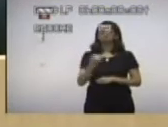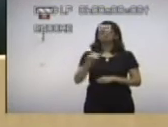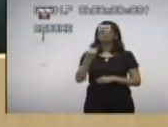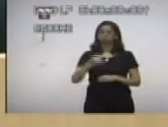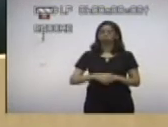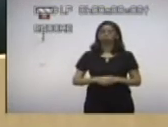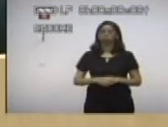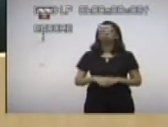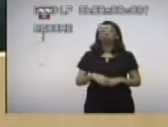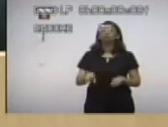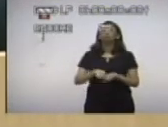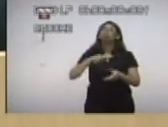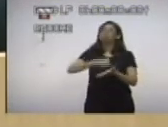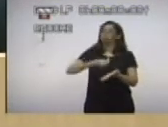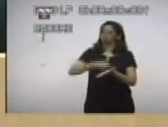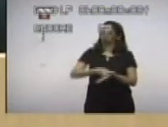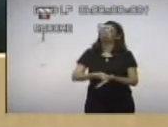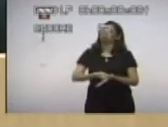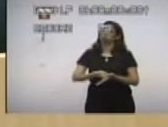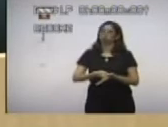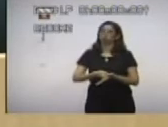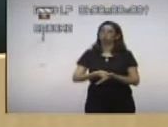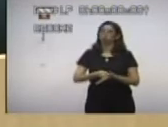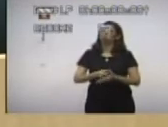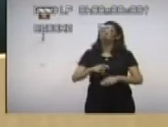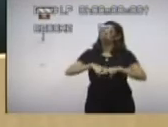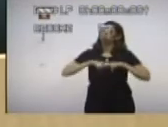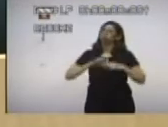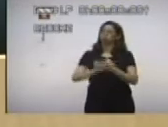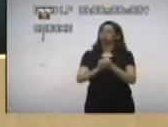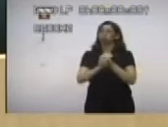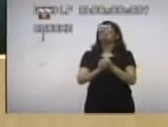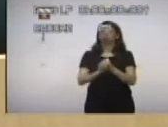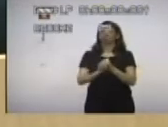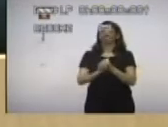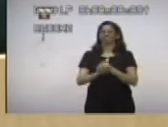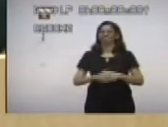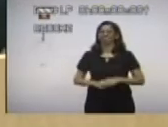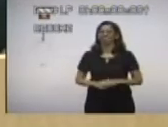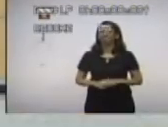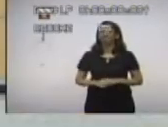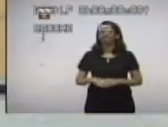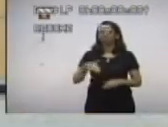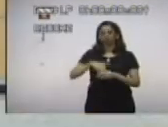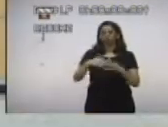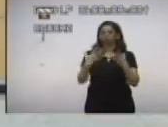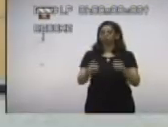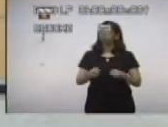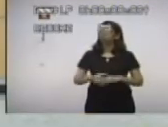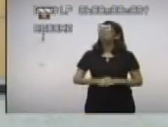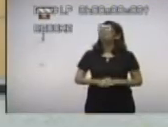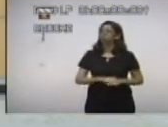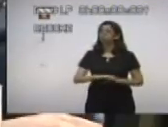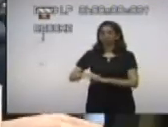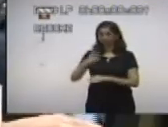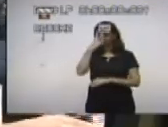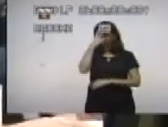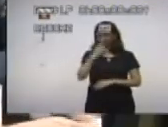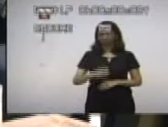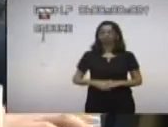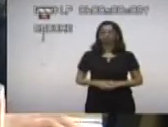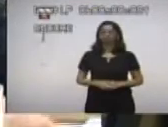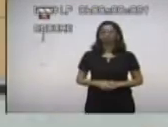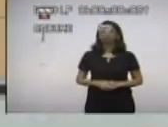na questão da obrigatoriedade né Então temos parabéns e meu voto favorável o vereador Dr